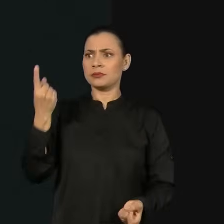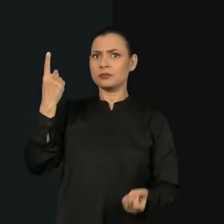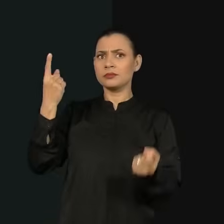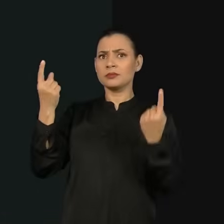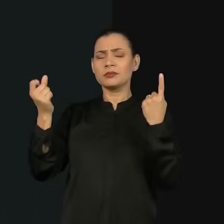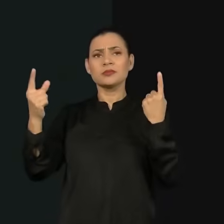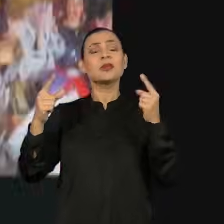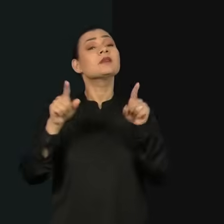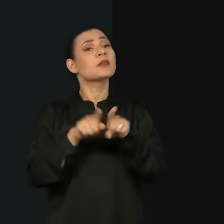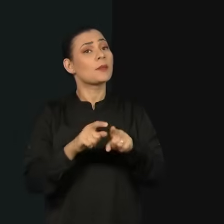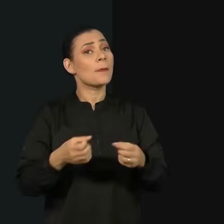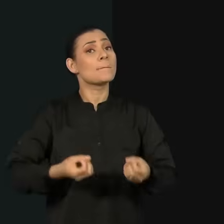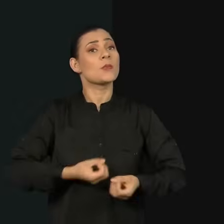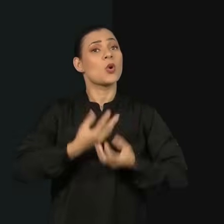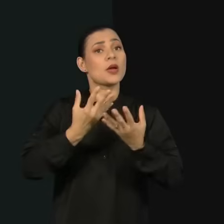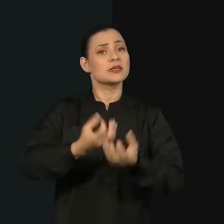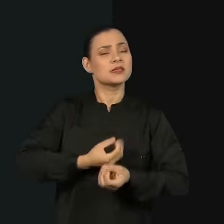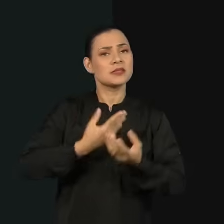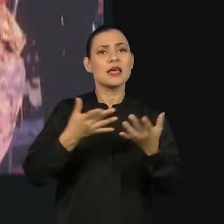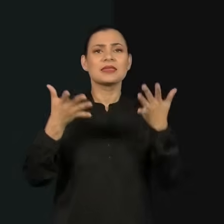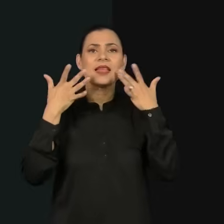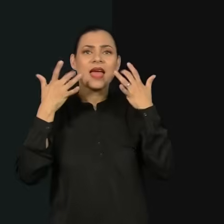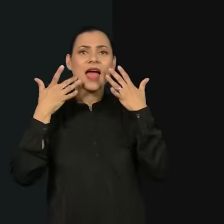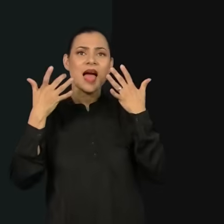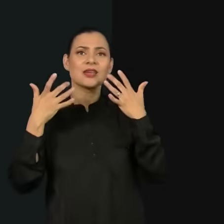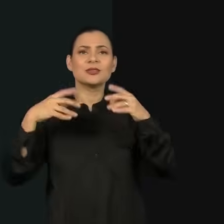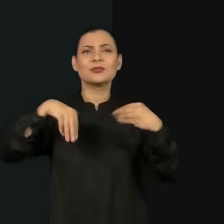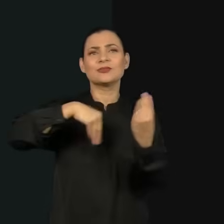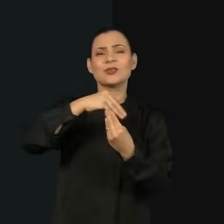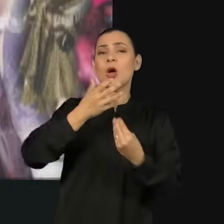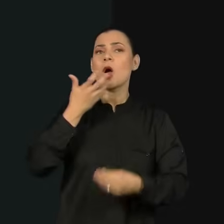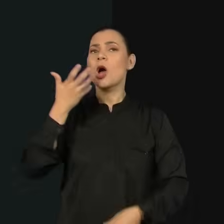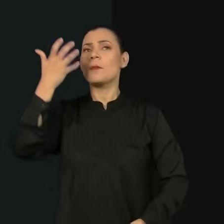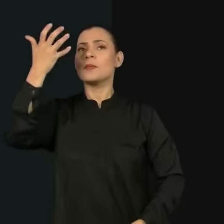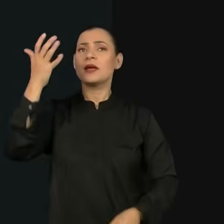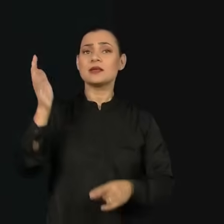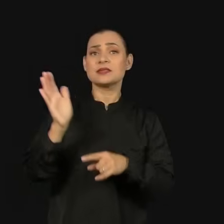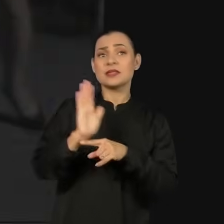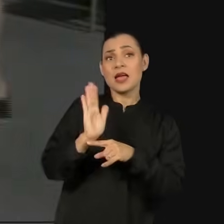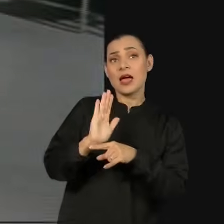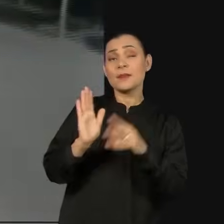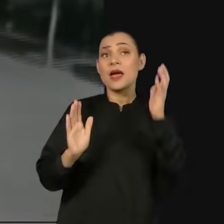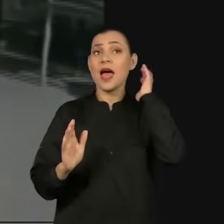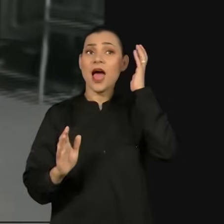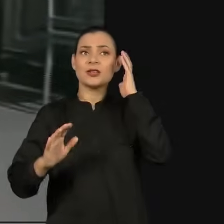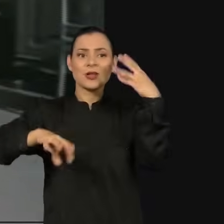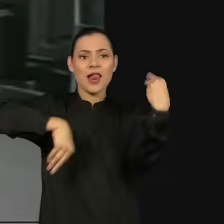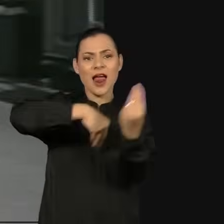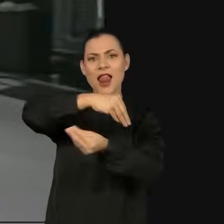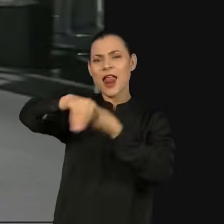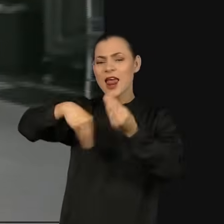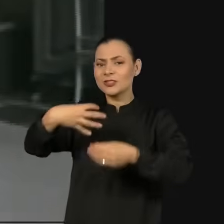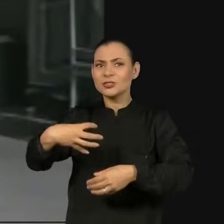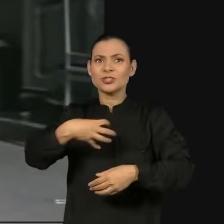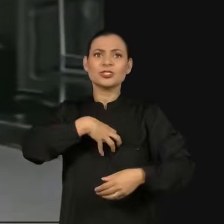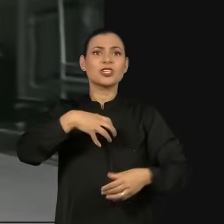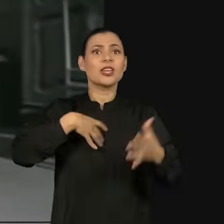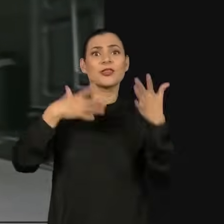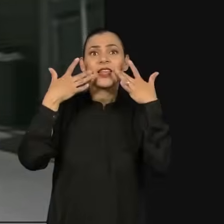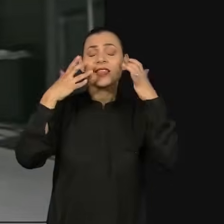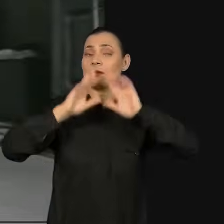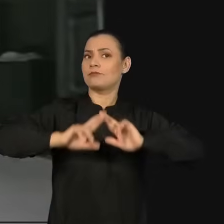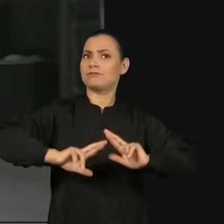incorporando elementos de circo, teatro de revista, ópera, cinema e rádio, criando uma linguagem teatral única.